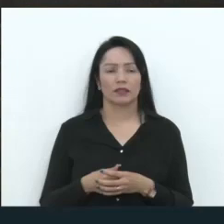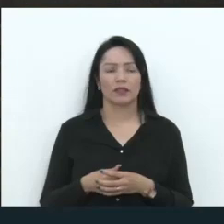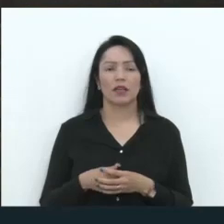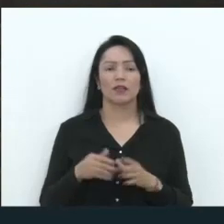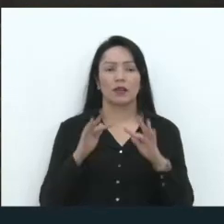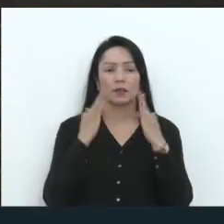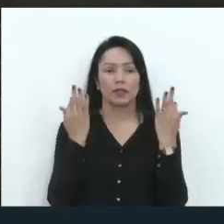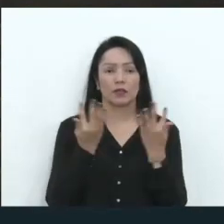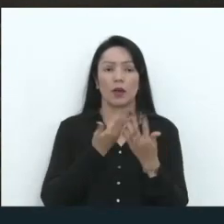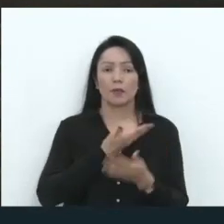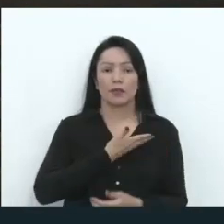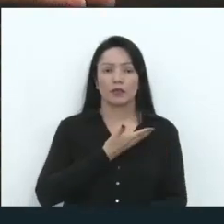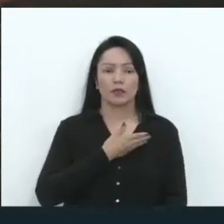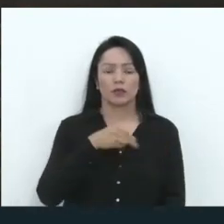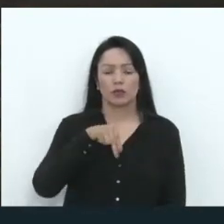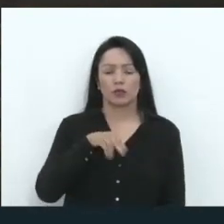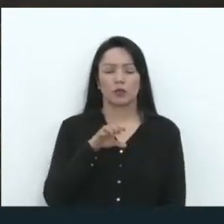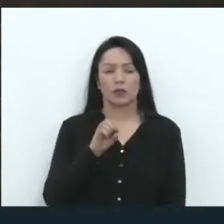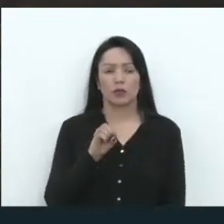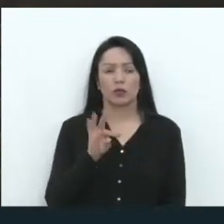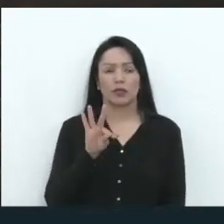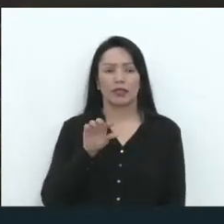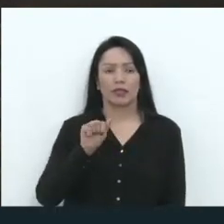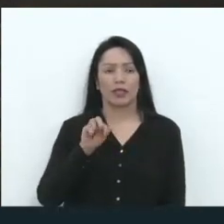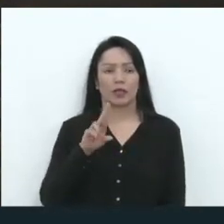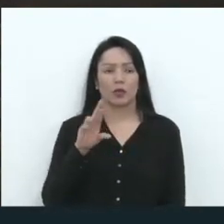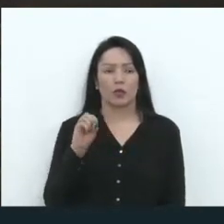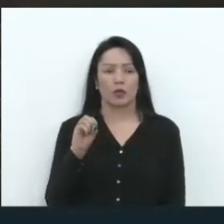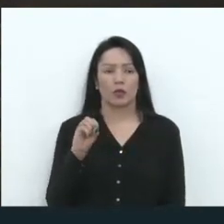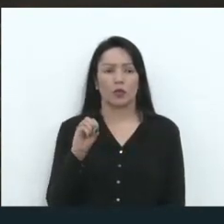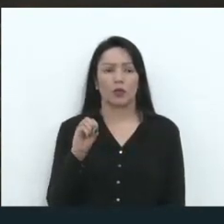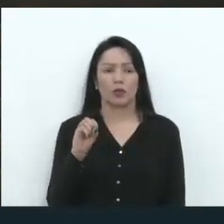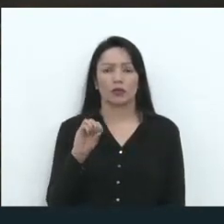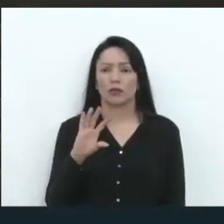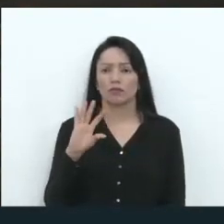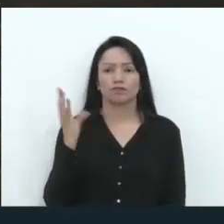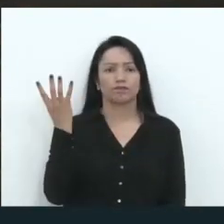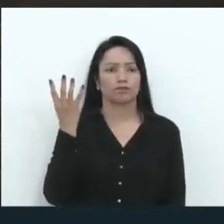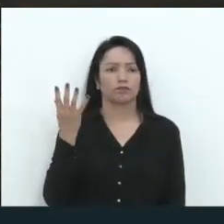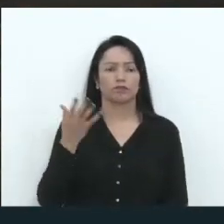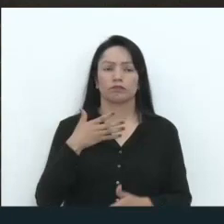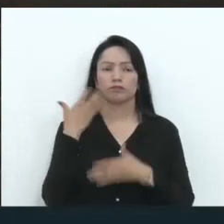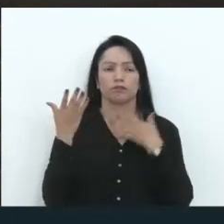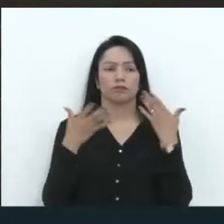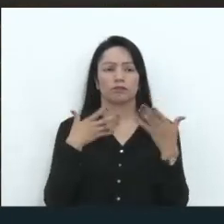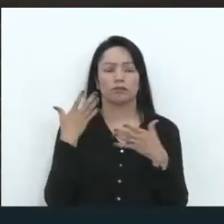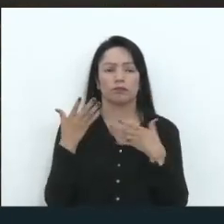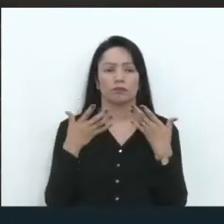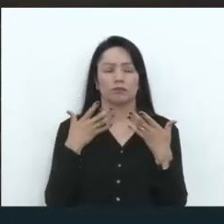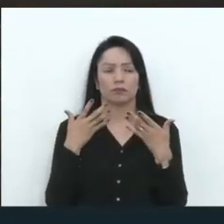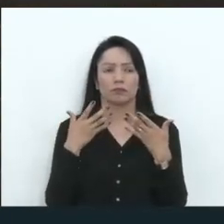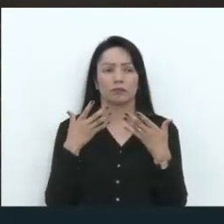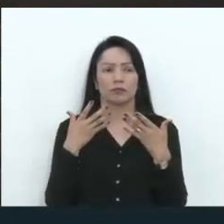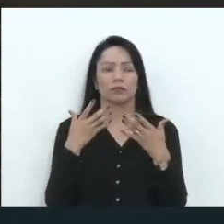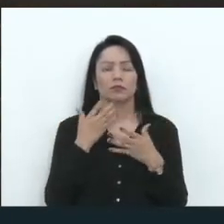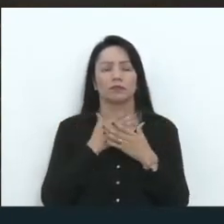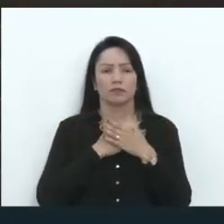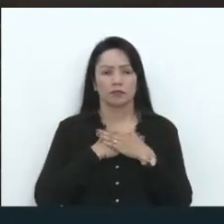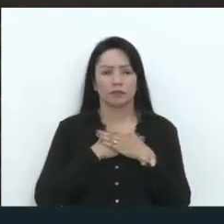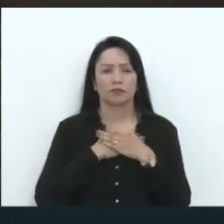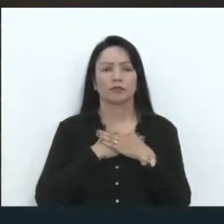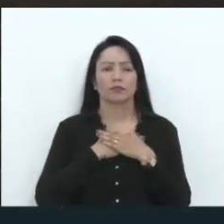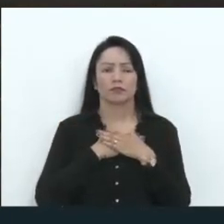do nosso amigo Notaro, esse acontecimento que a gente pegou todo mundo de surpresa, né? Tínhamos uma estima, embora não